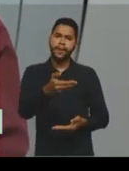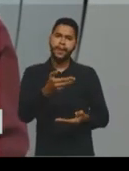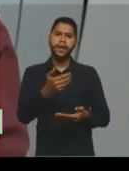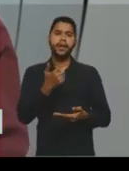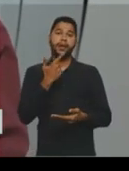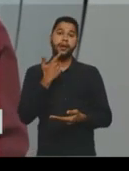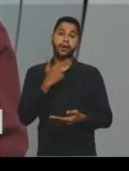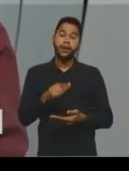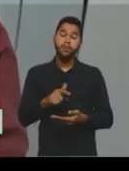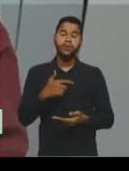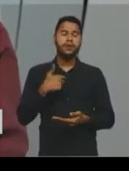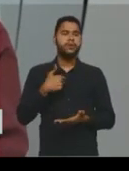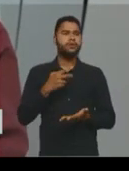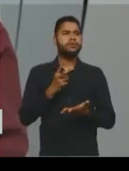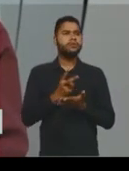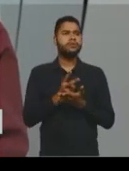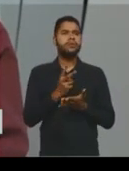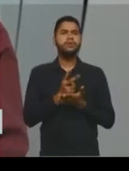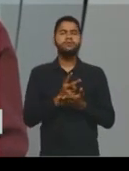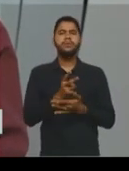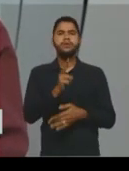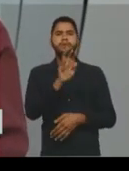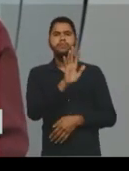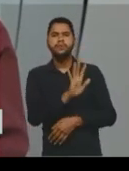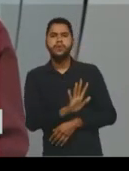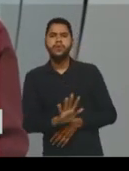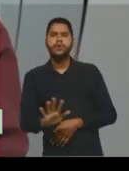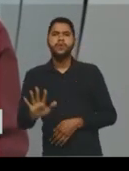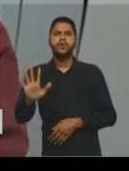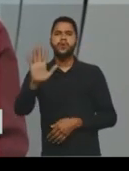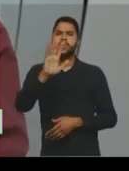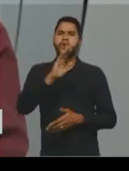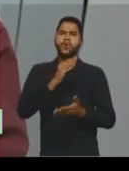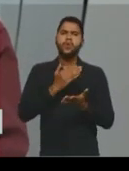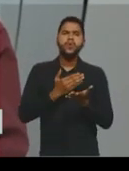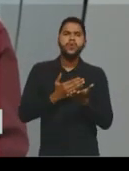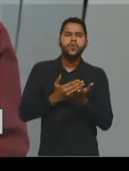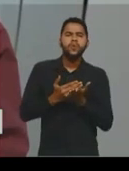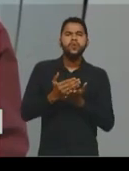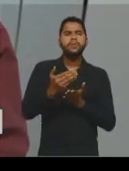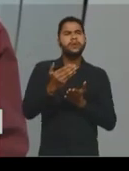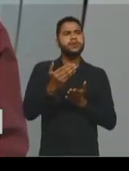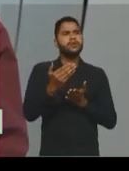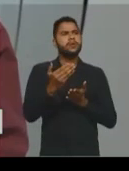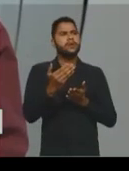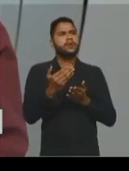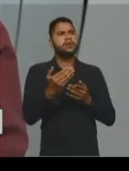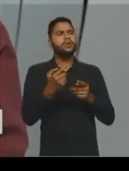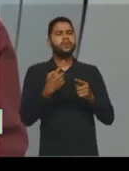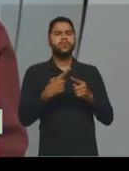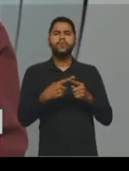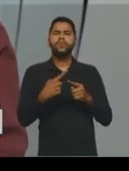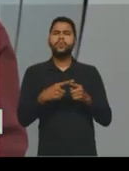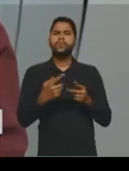Eu sempre tive essa dimensão. Muito quando comecei a vi as coisas, porque